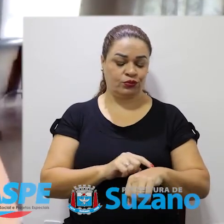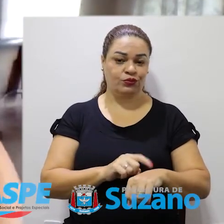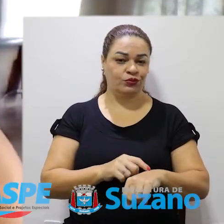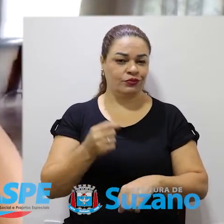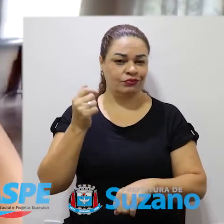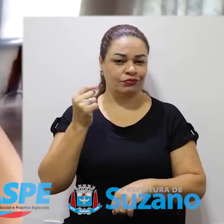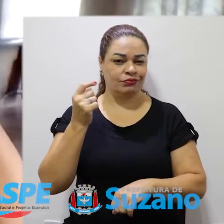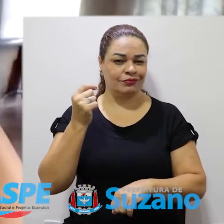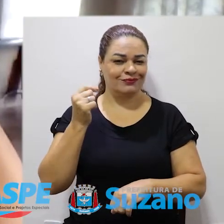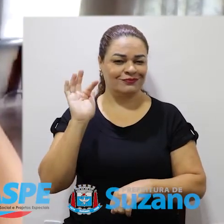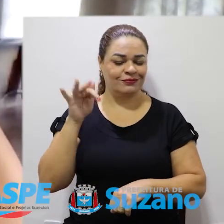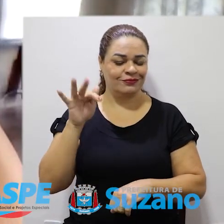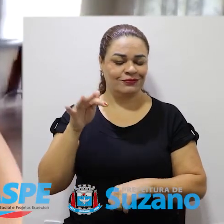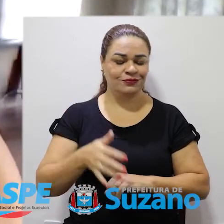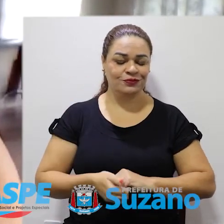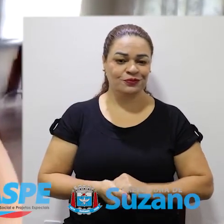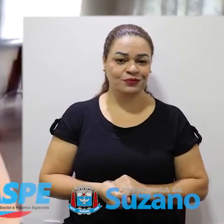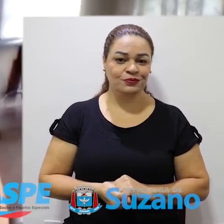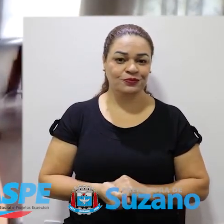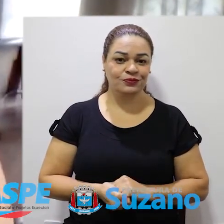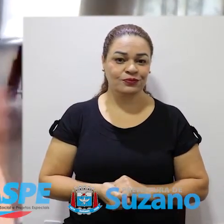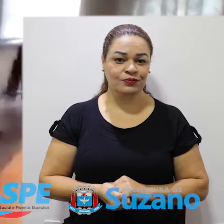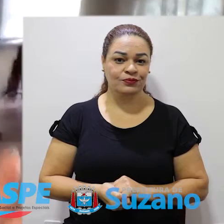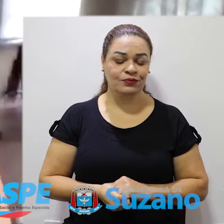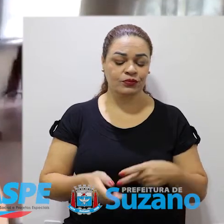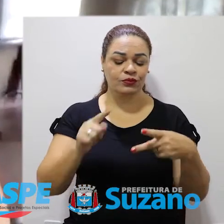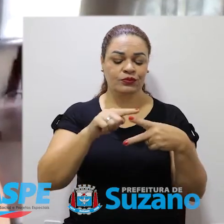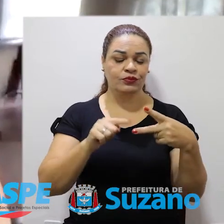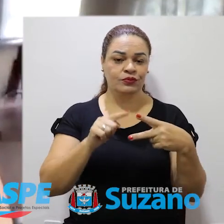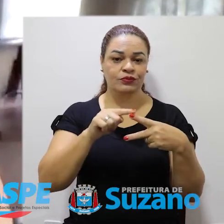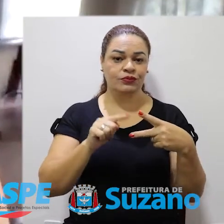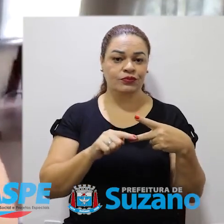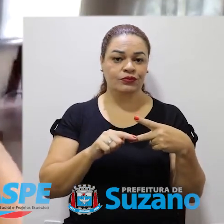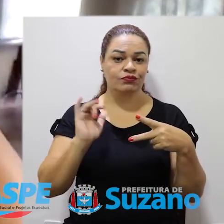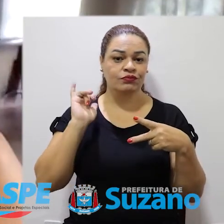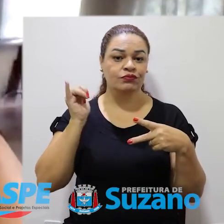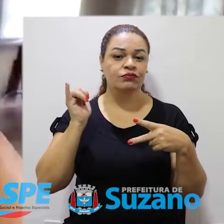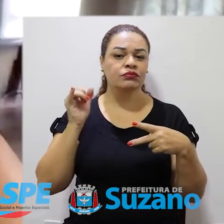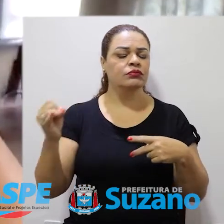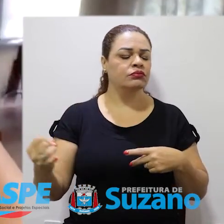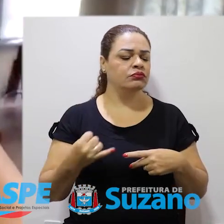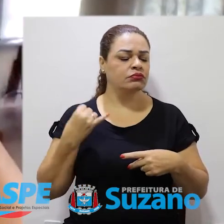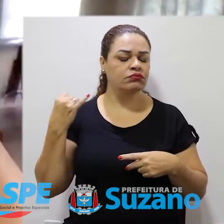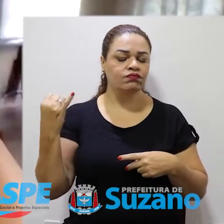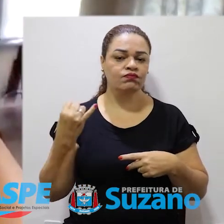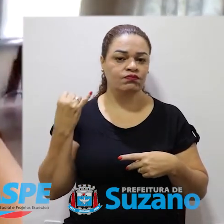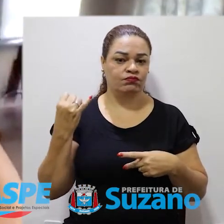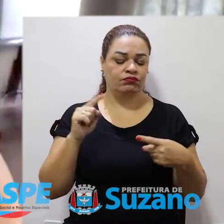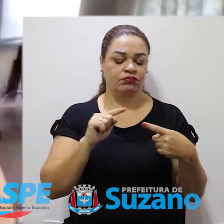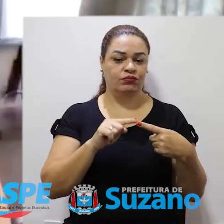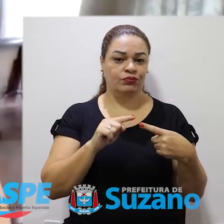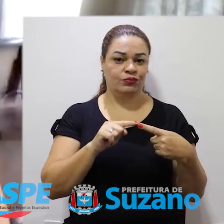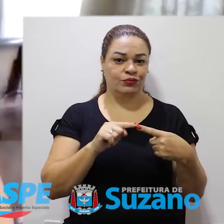aqui para as finalizações. Mas são duas historinhas importantes. A primeira,